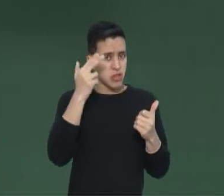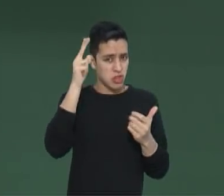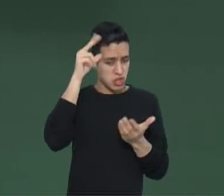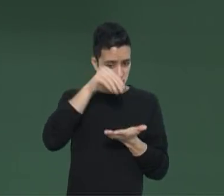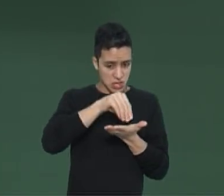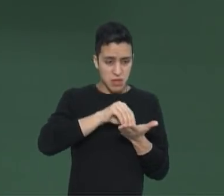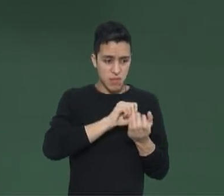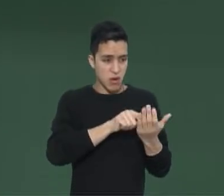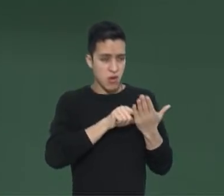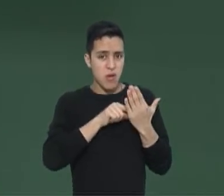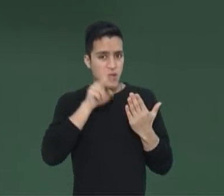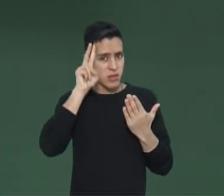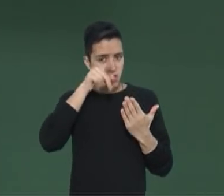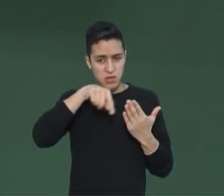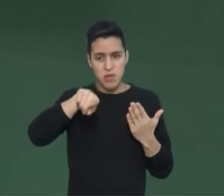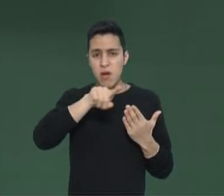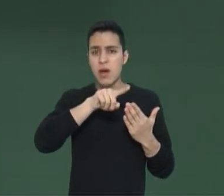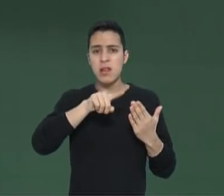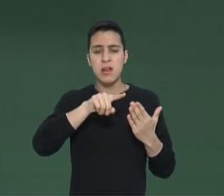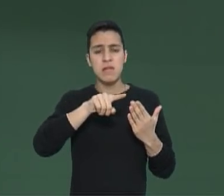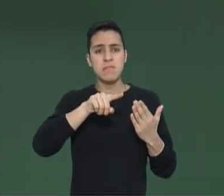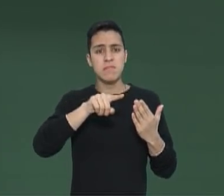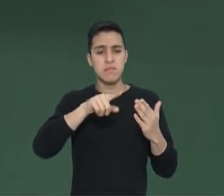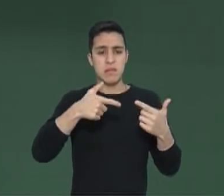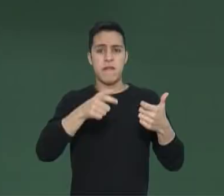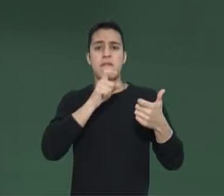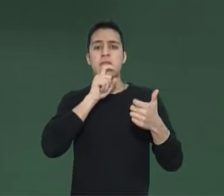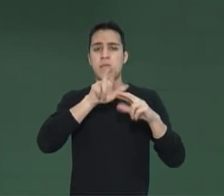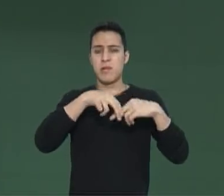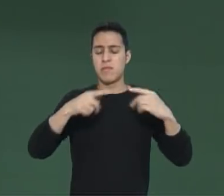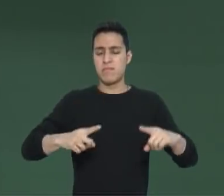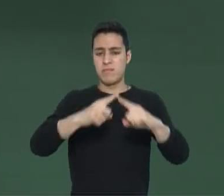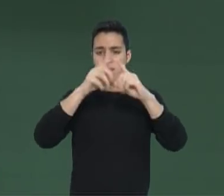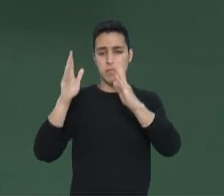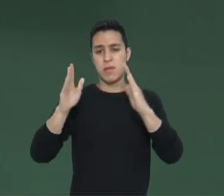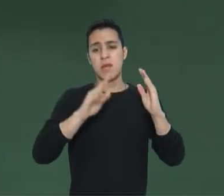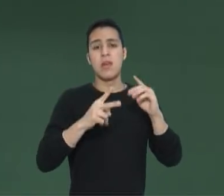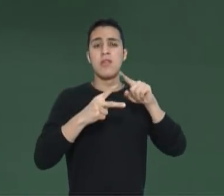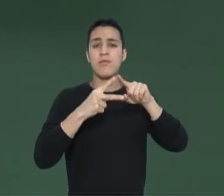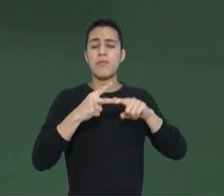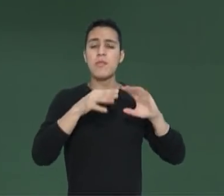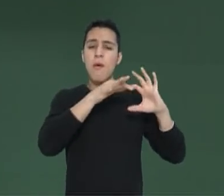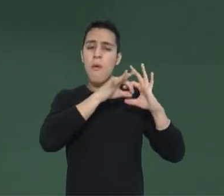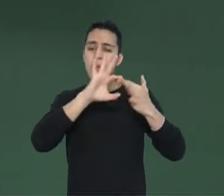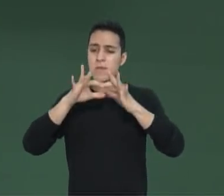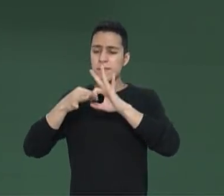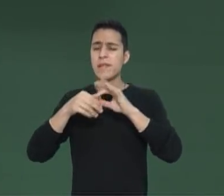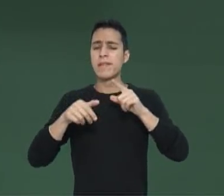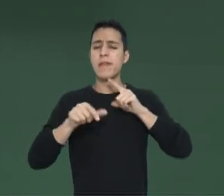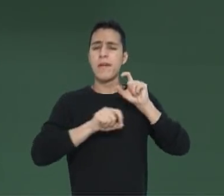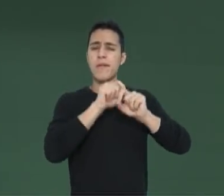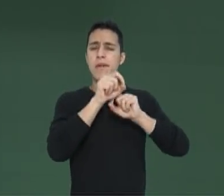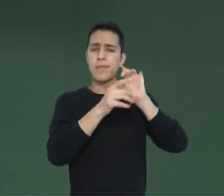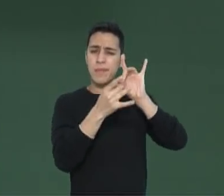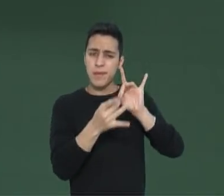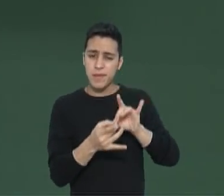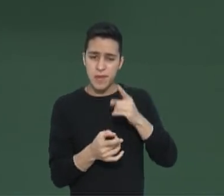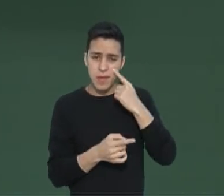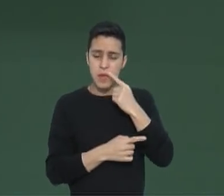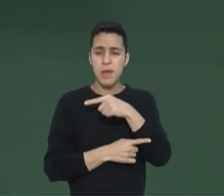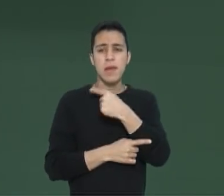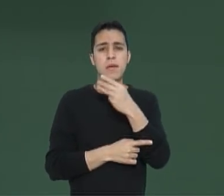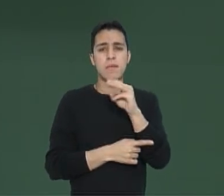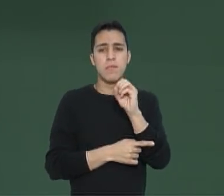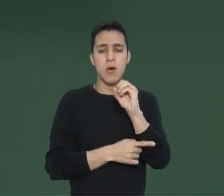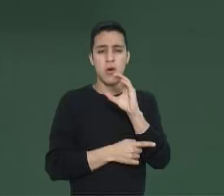história da Guerra Fria nos seus campeonatos mundiais, e duas Olimpíadas em particular, a Olimpíada de Moscou e a